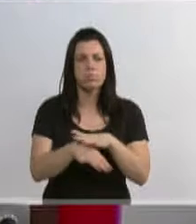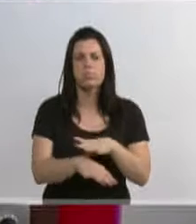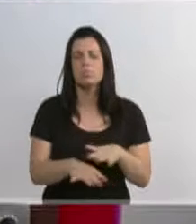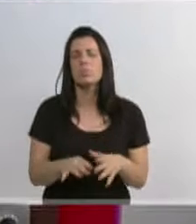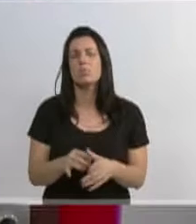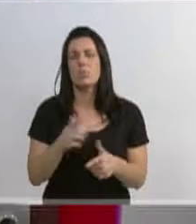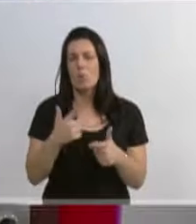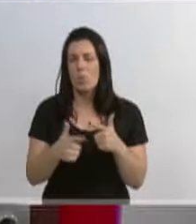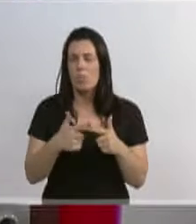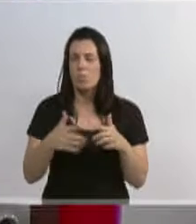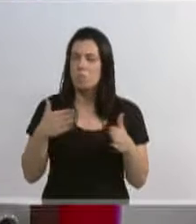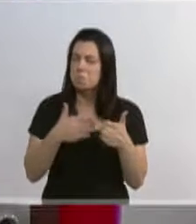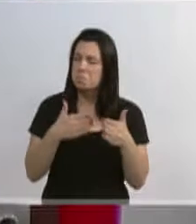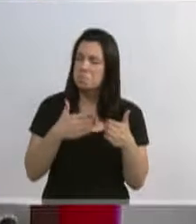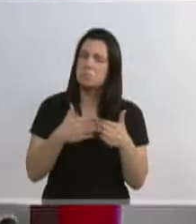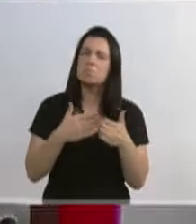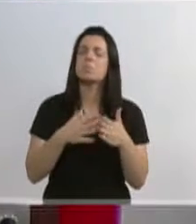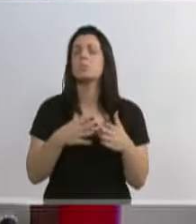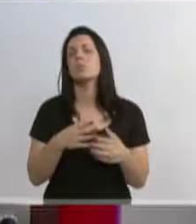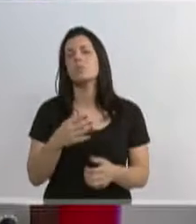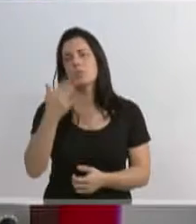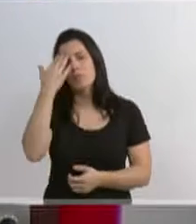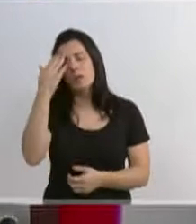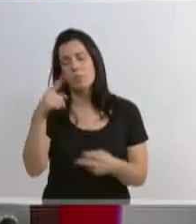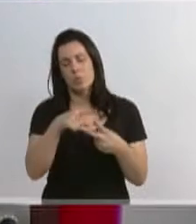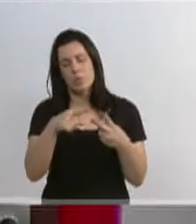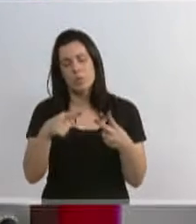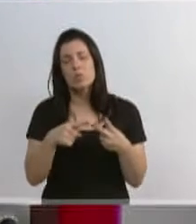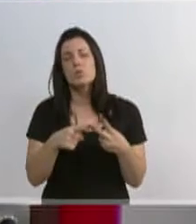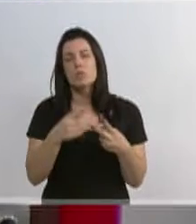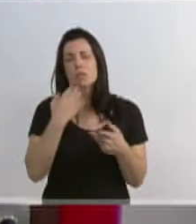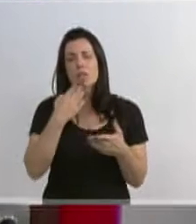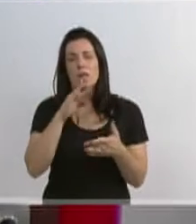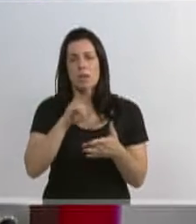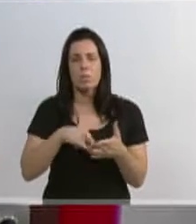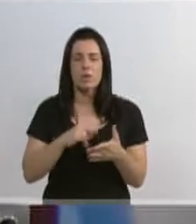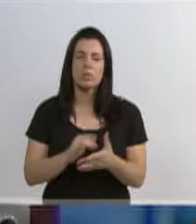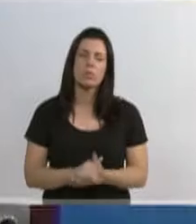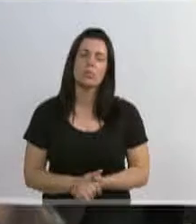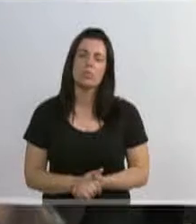situações. Então, parabéns pelas duas iniciativas, vereador, espero que sejam tomadas providências.